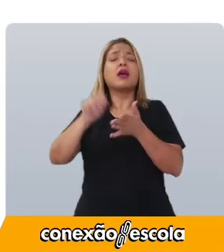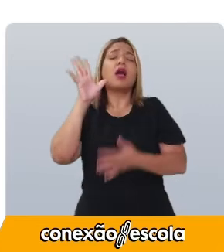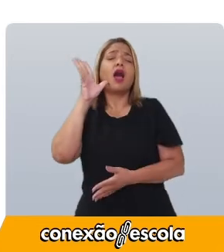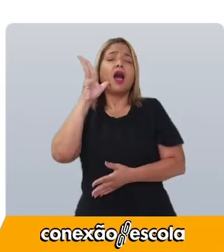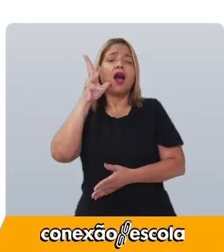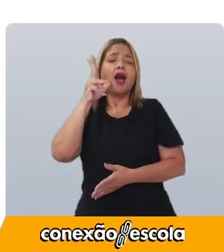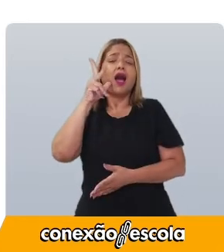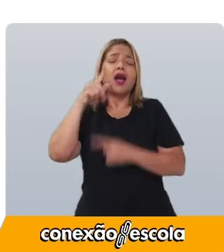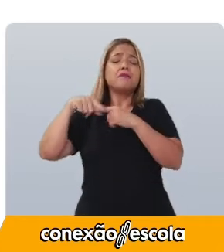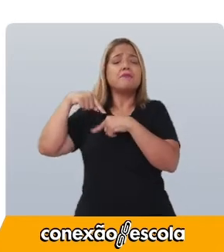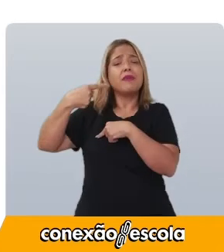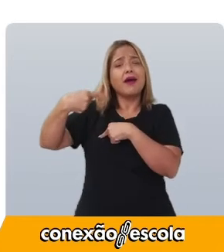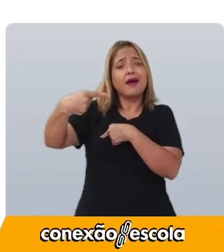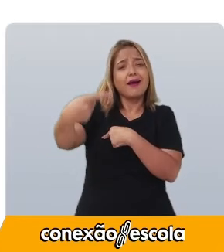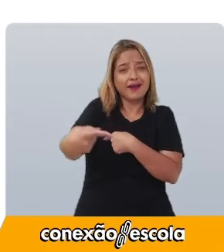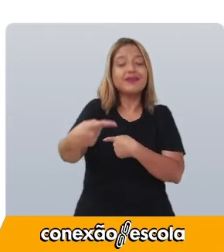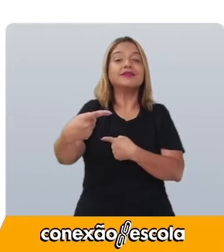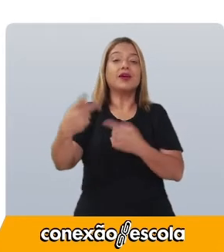tempo depois.